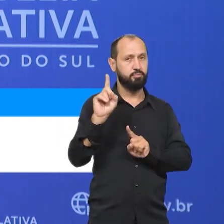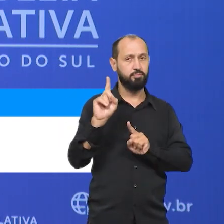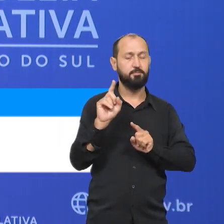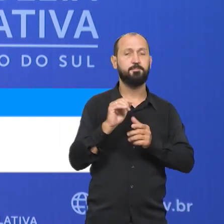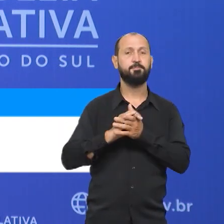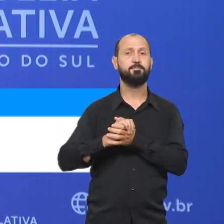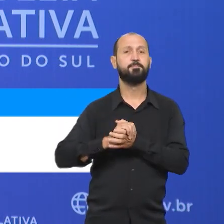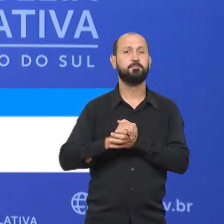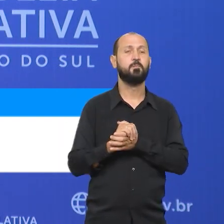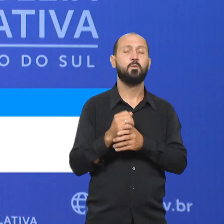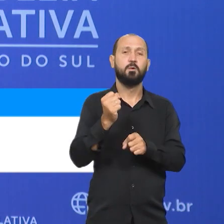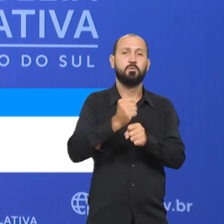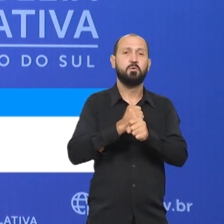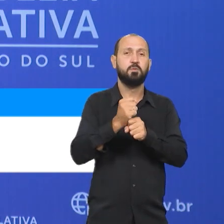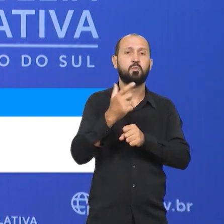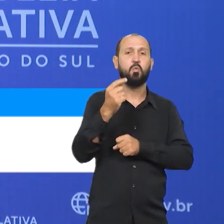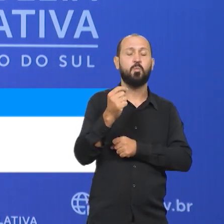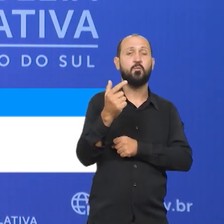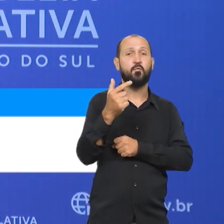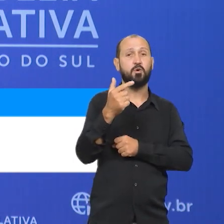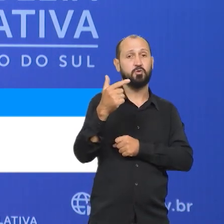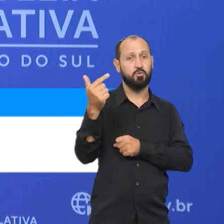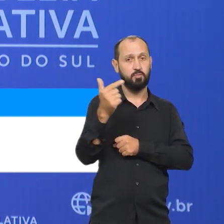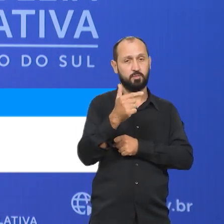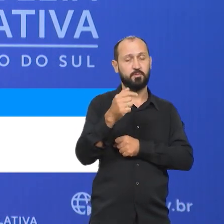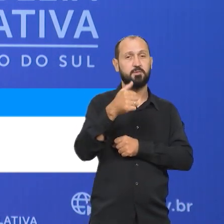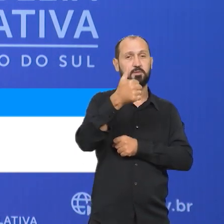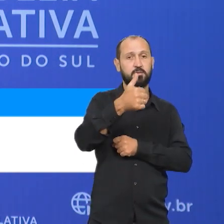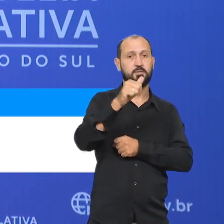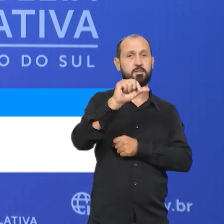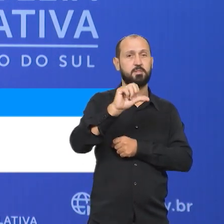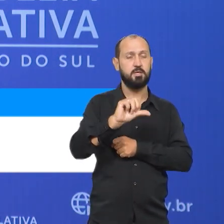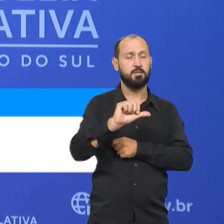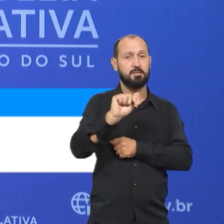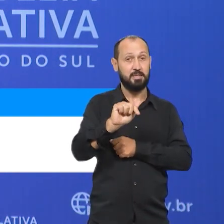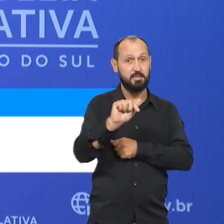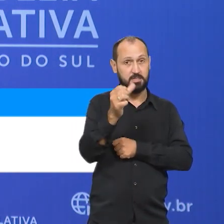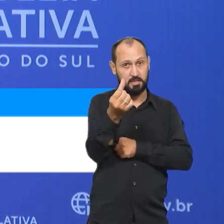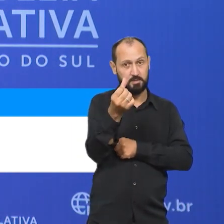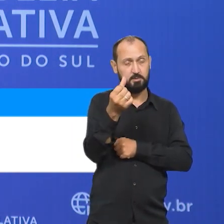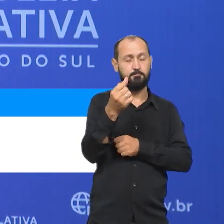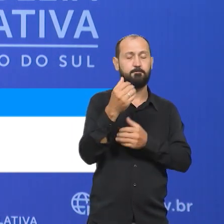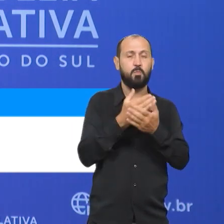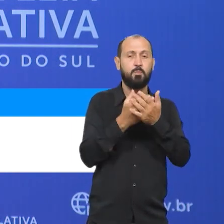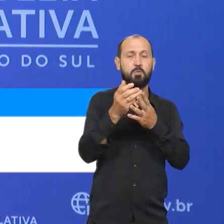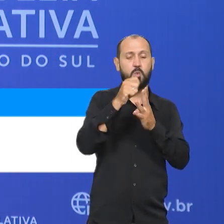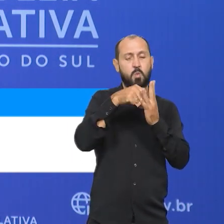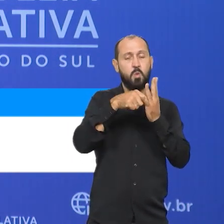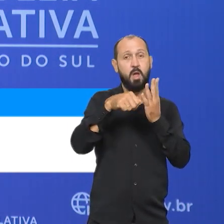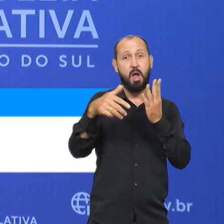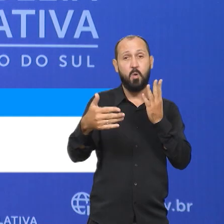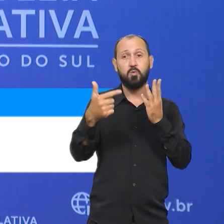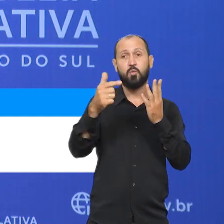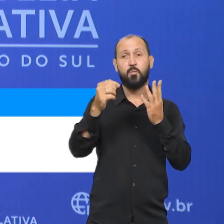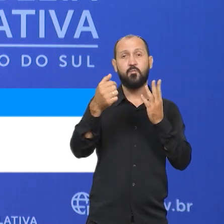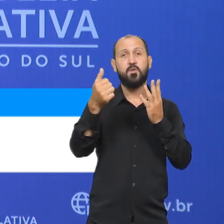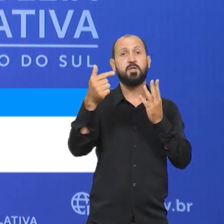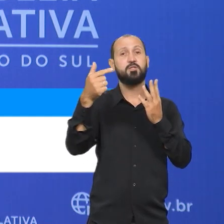aumentou significativamente. Em 2022, foram 176. Já nos primeiros 4 meses